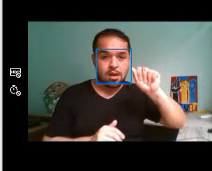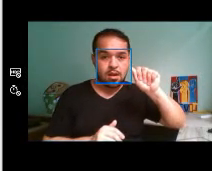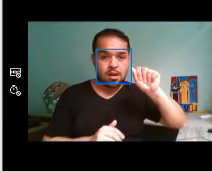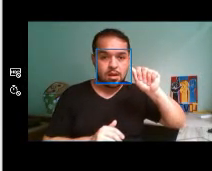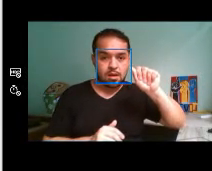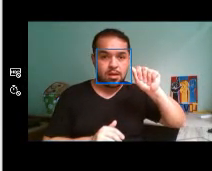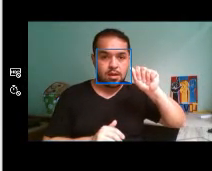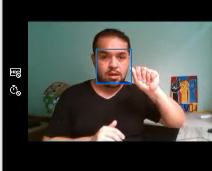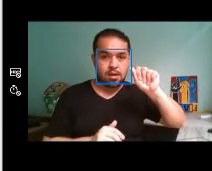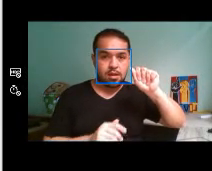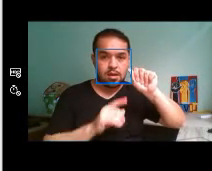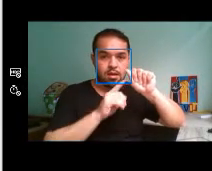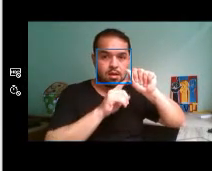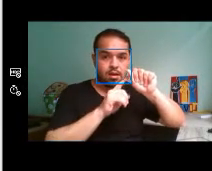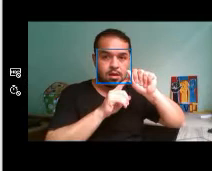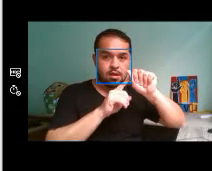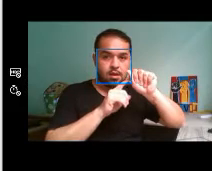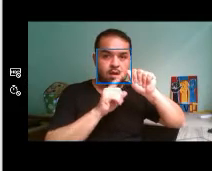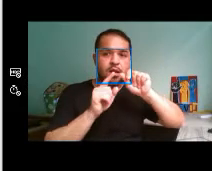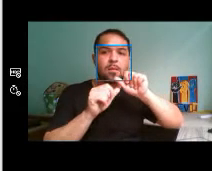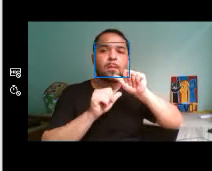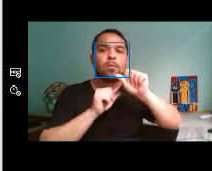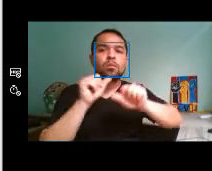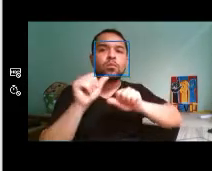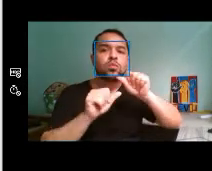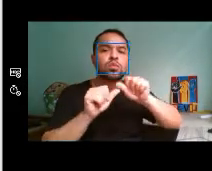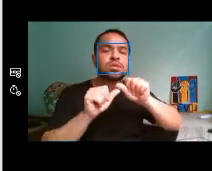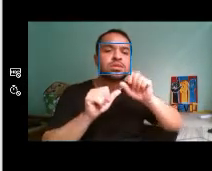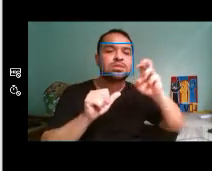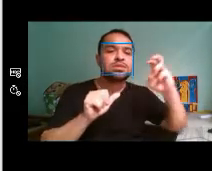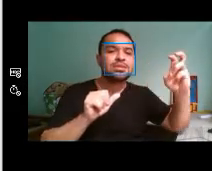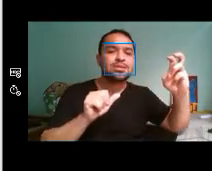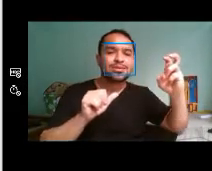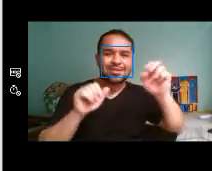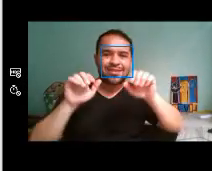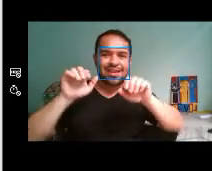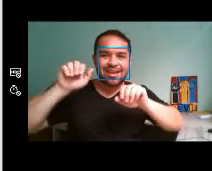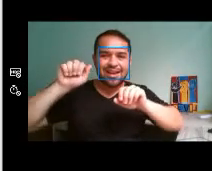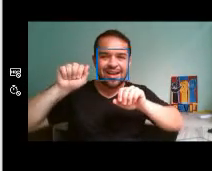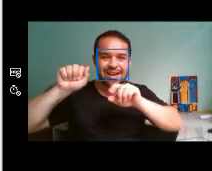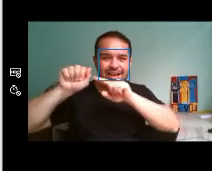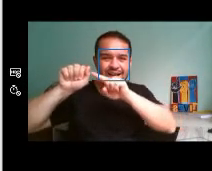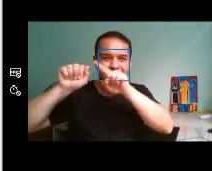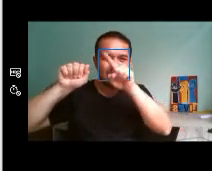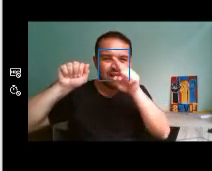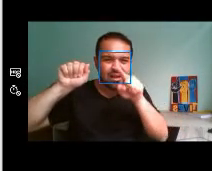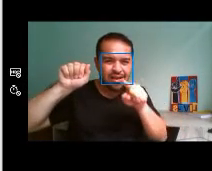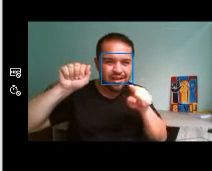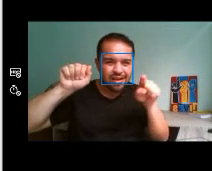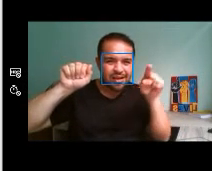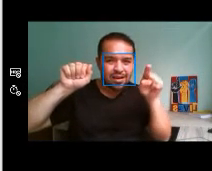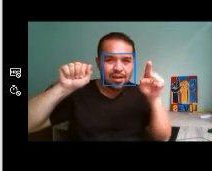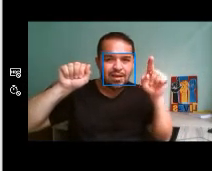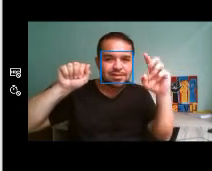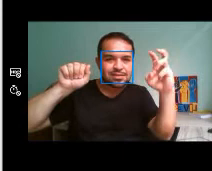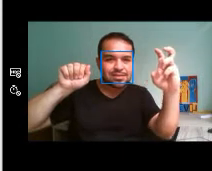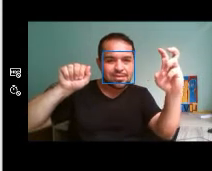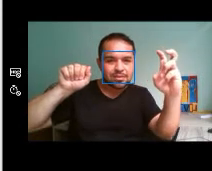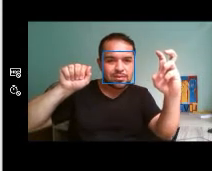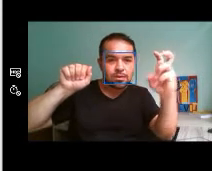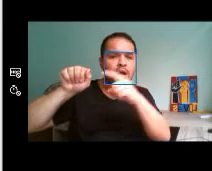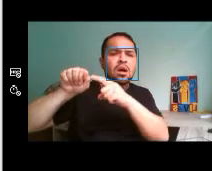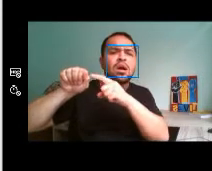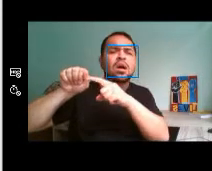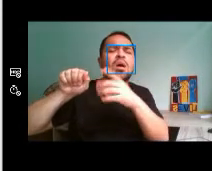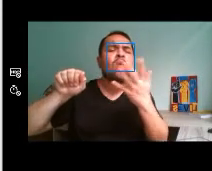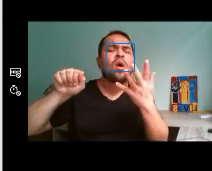só, se você olhar lá, vamos ver o primeiro lá de cima. Tá um Azinho ali, né? Com uma bolinha em cima, tem um A